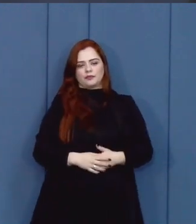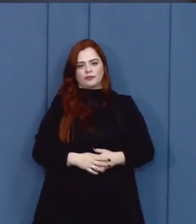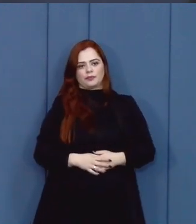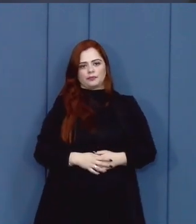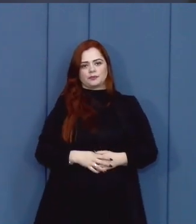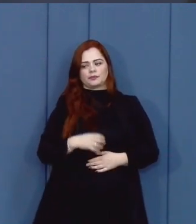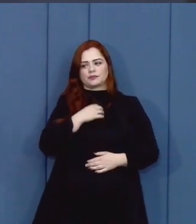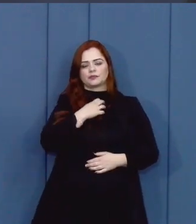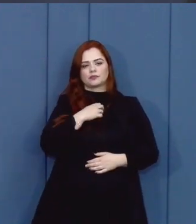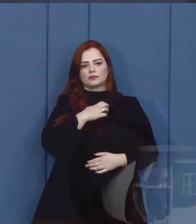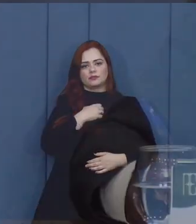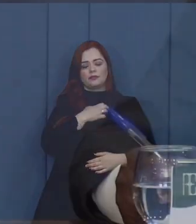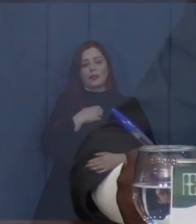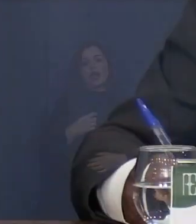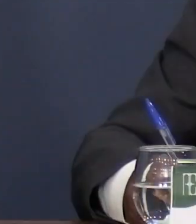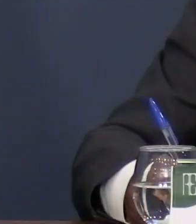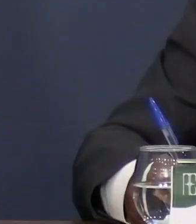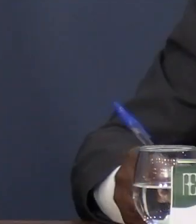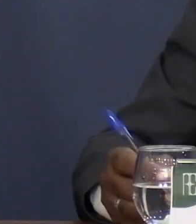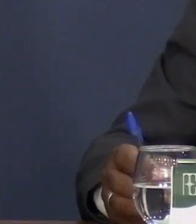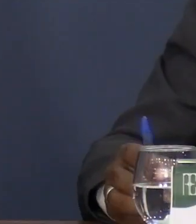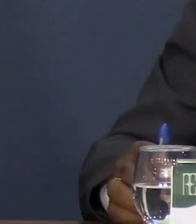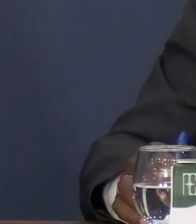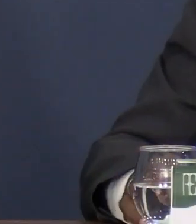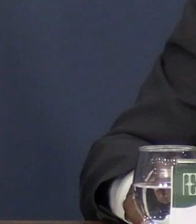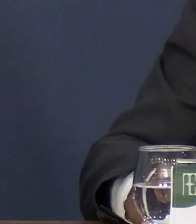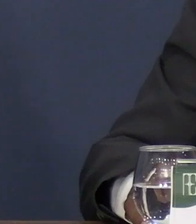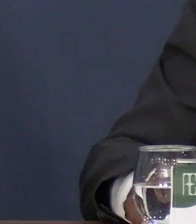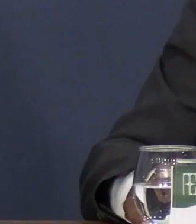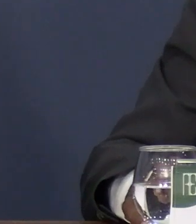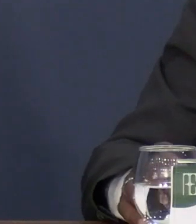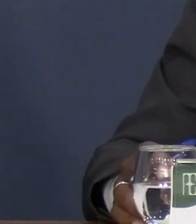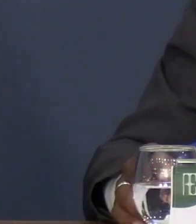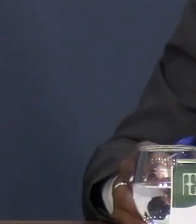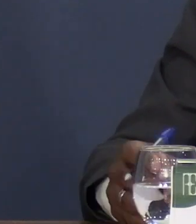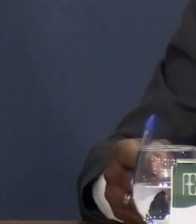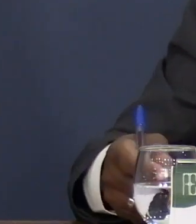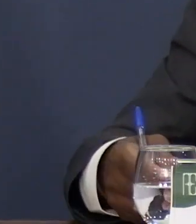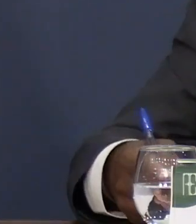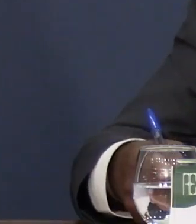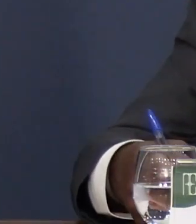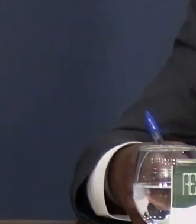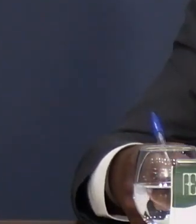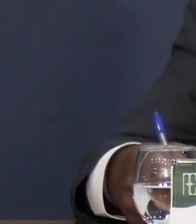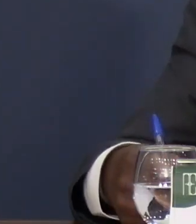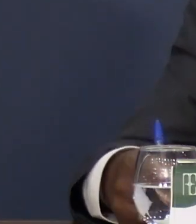um, essa é a primeira reflexão. A segunda é que temos escutado, por um